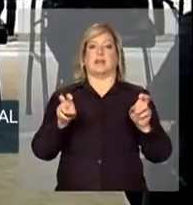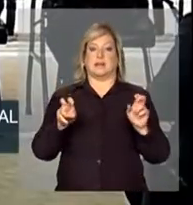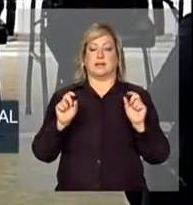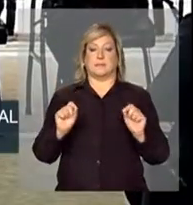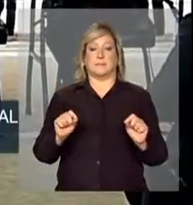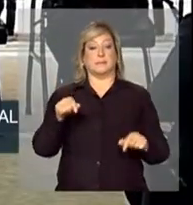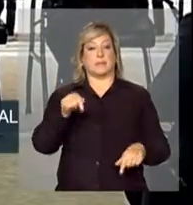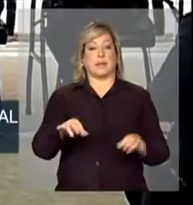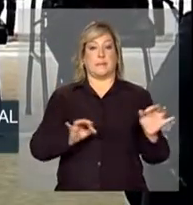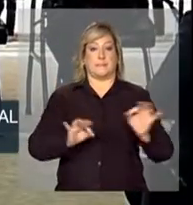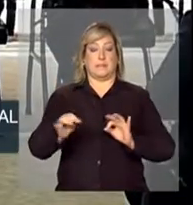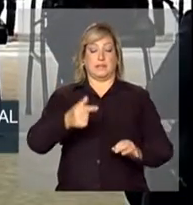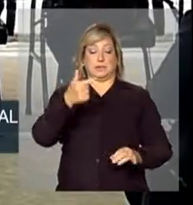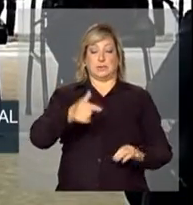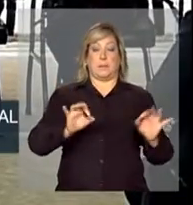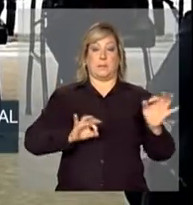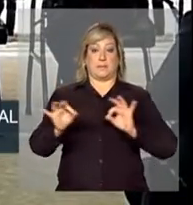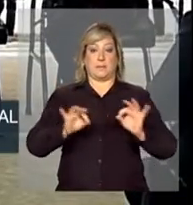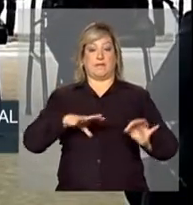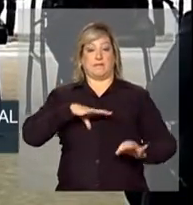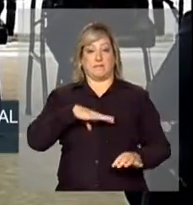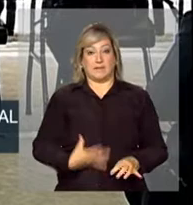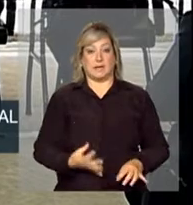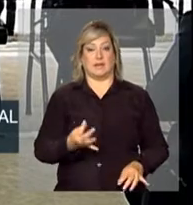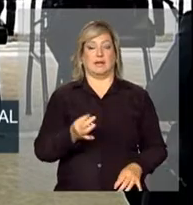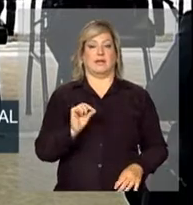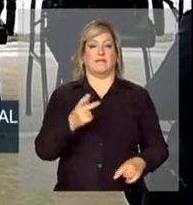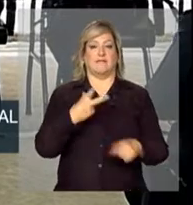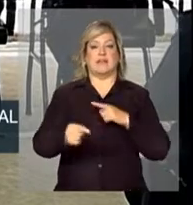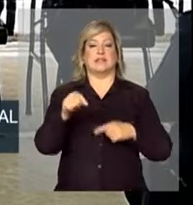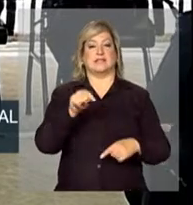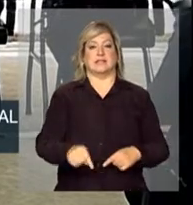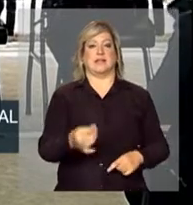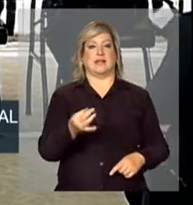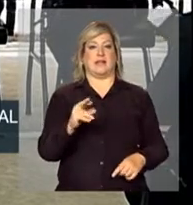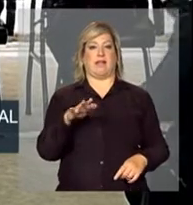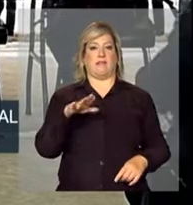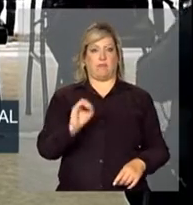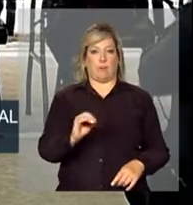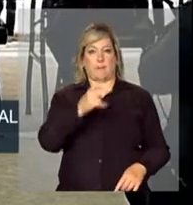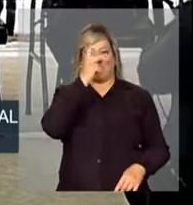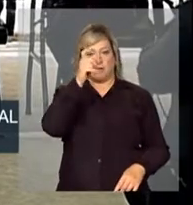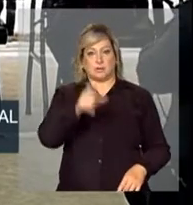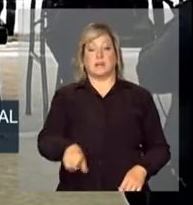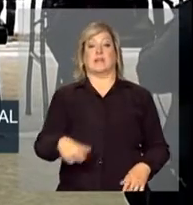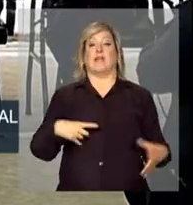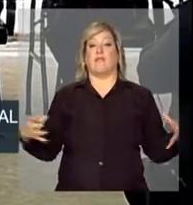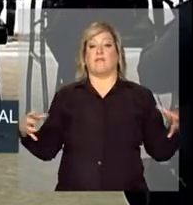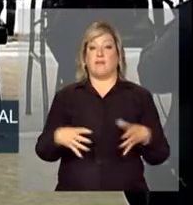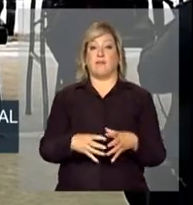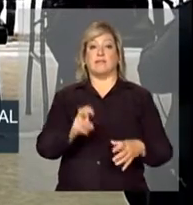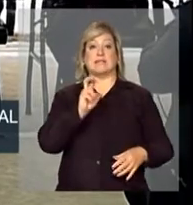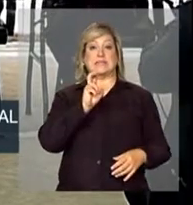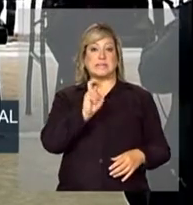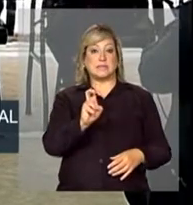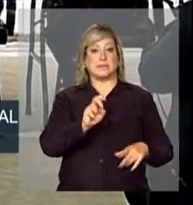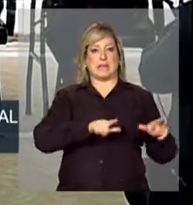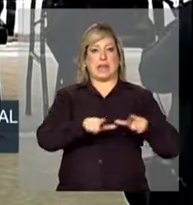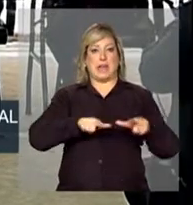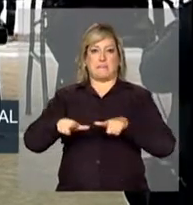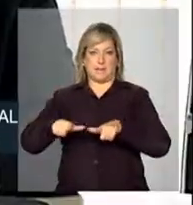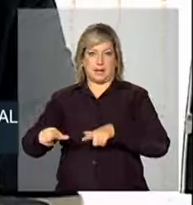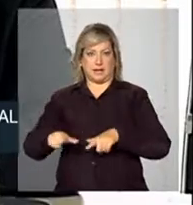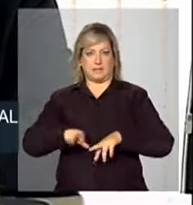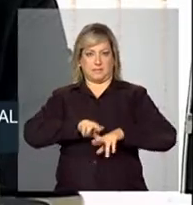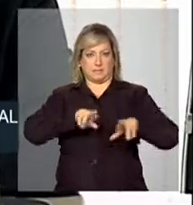e o plano segundo plano de enfrentamento de tráfico de pessoas ir envolve cinco linhas cooperativas